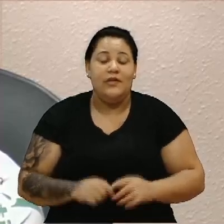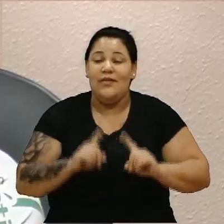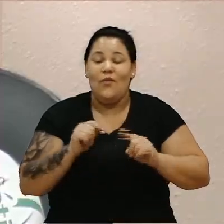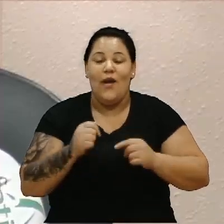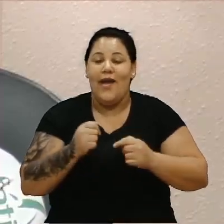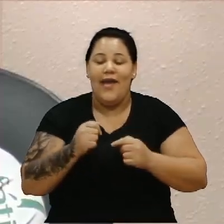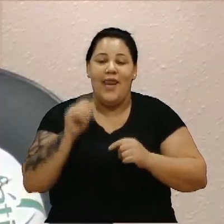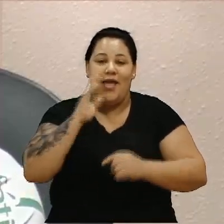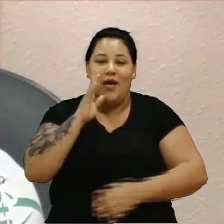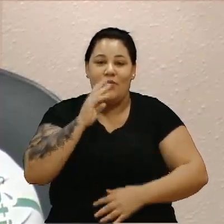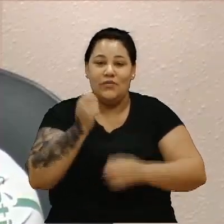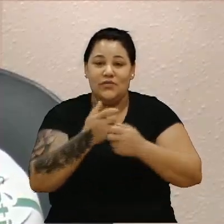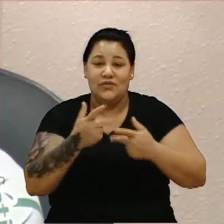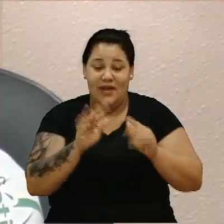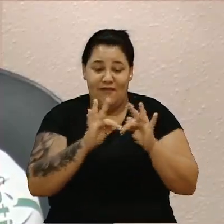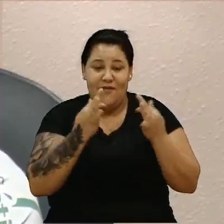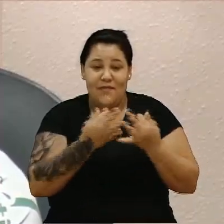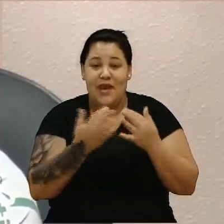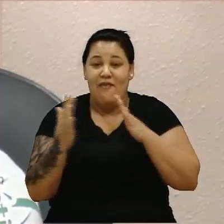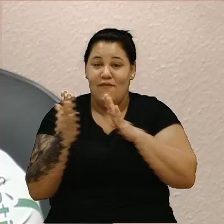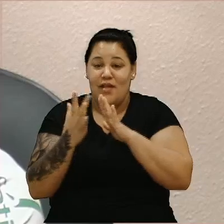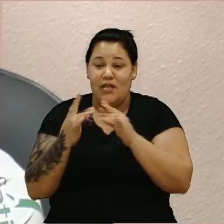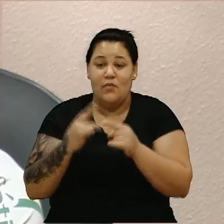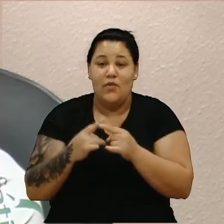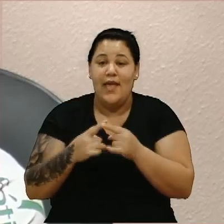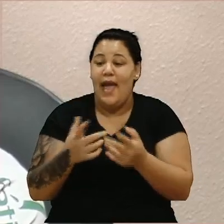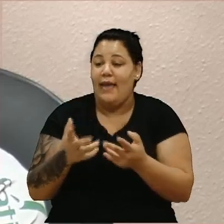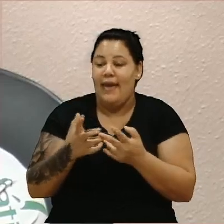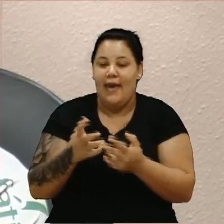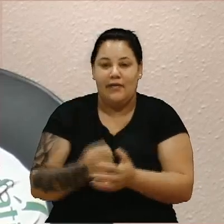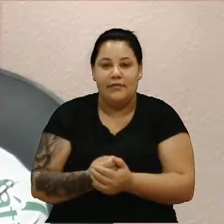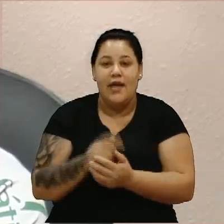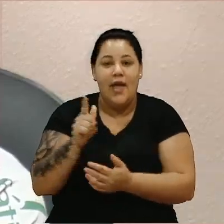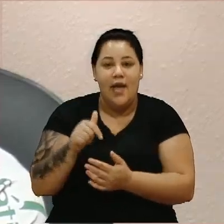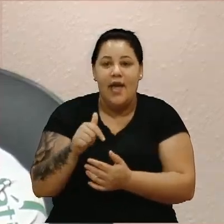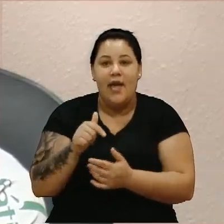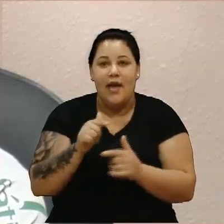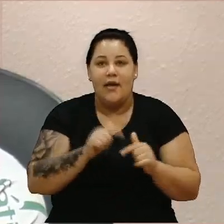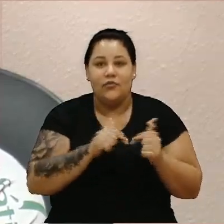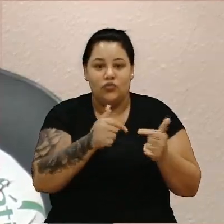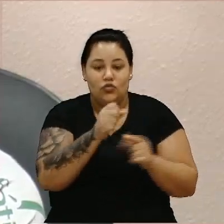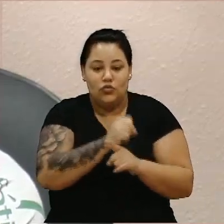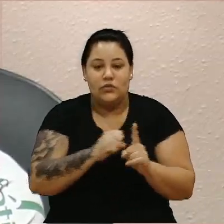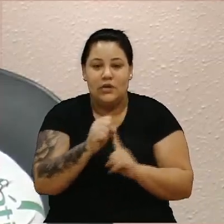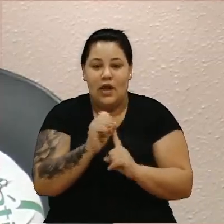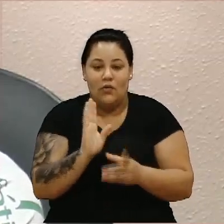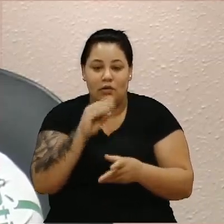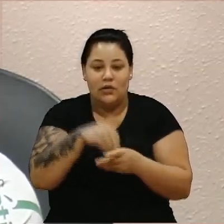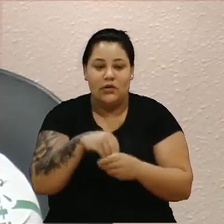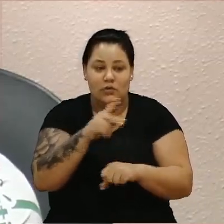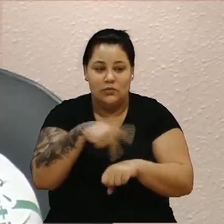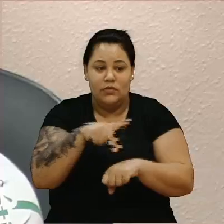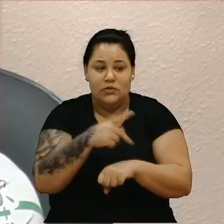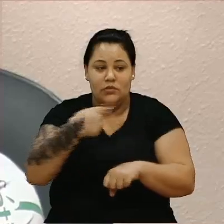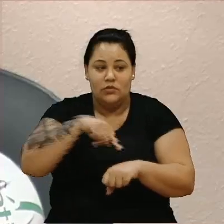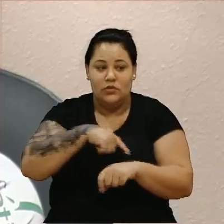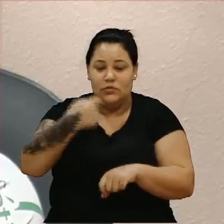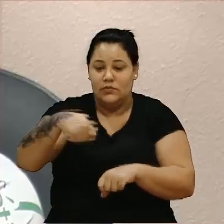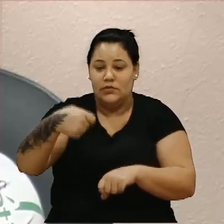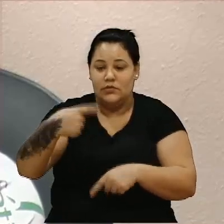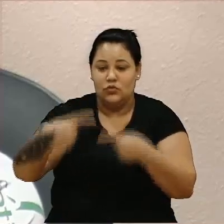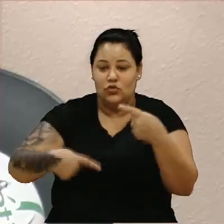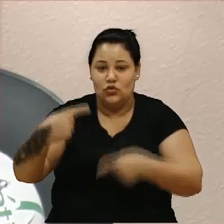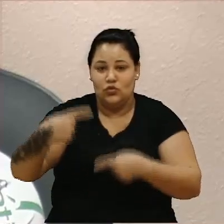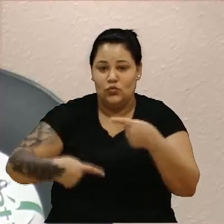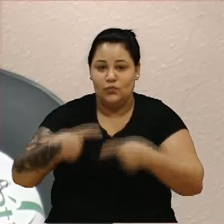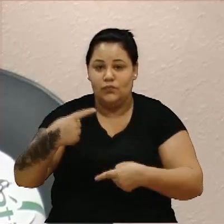que as famílias passam porque elas querem. É uma situação social no nosso país e que a gente precisa discutir, né? O aumento da renda. Por